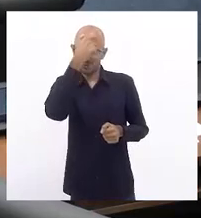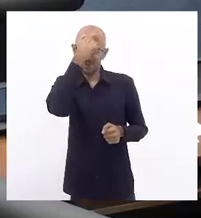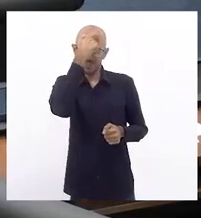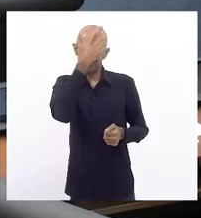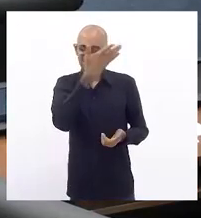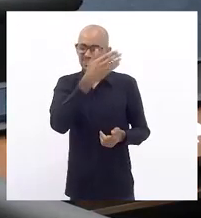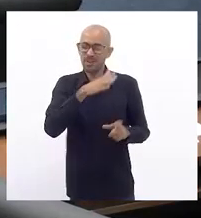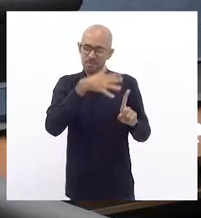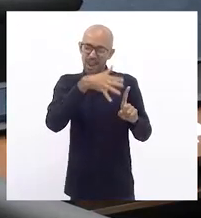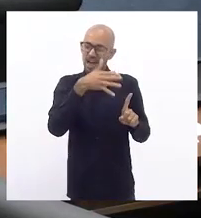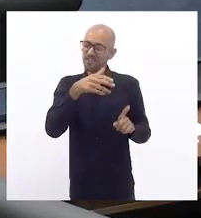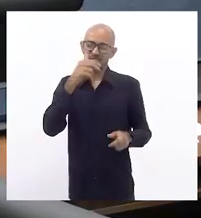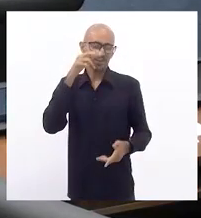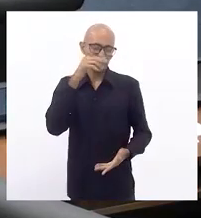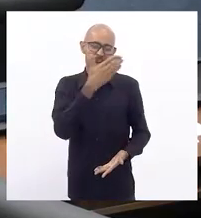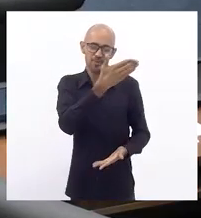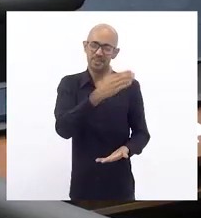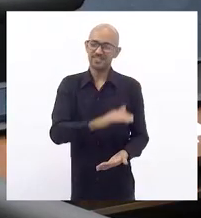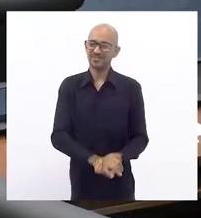Eliomar Coelho.